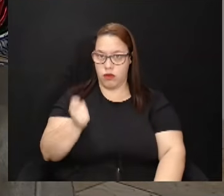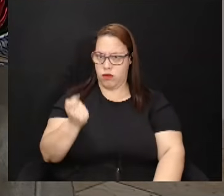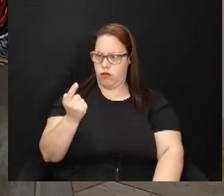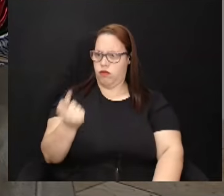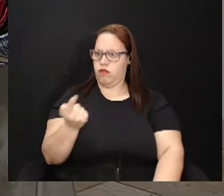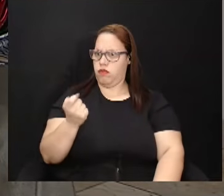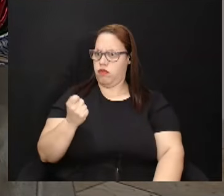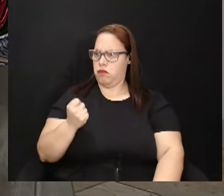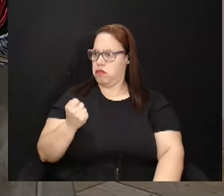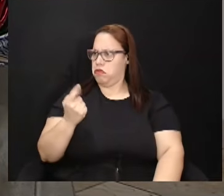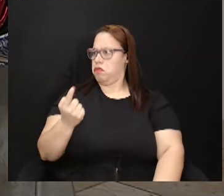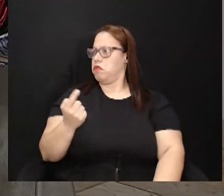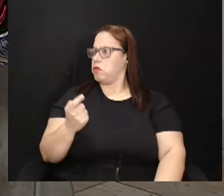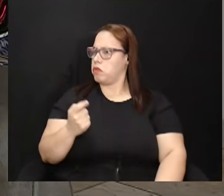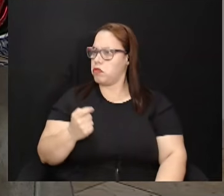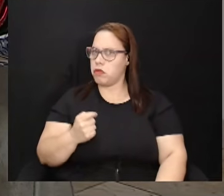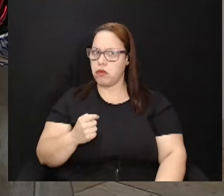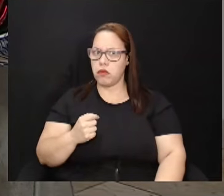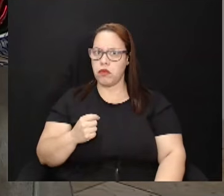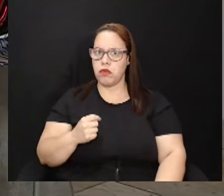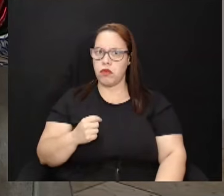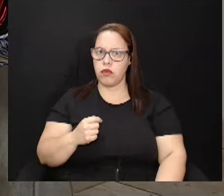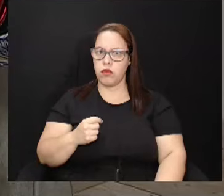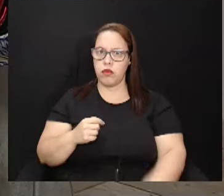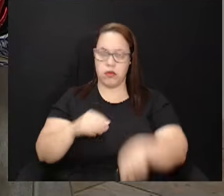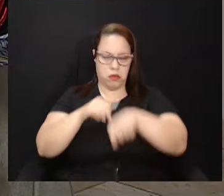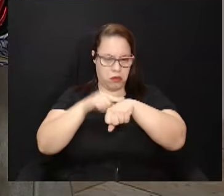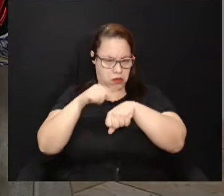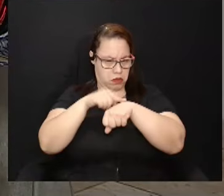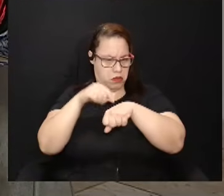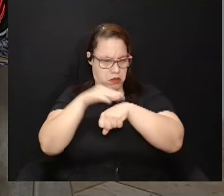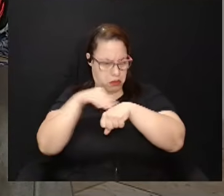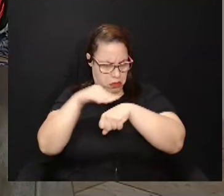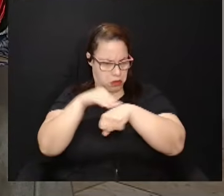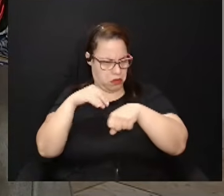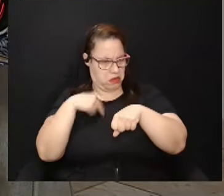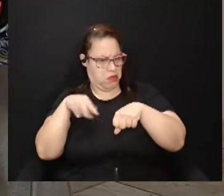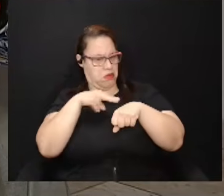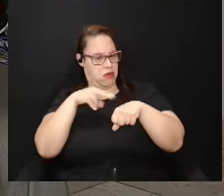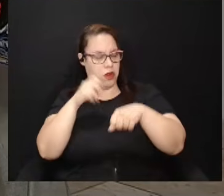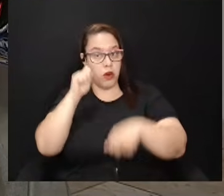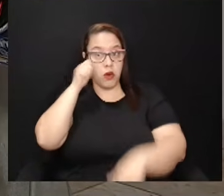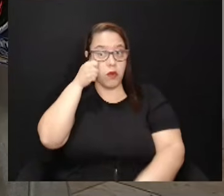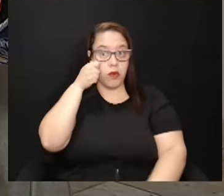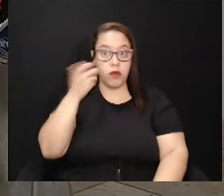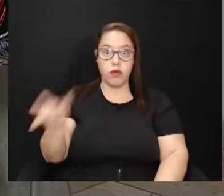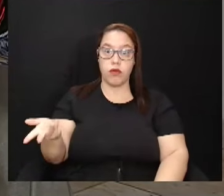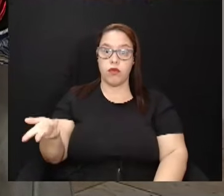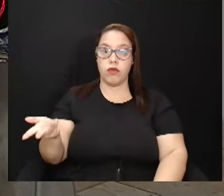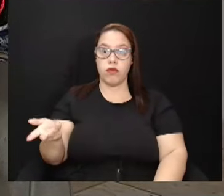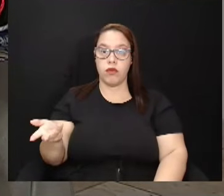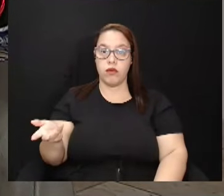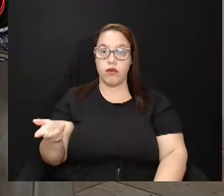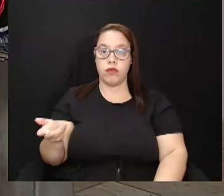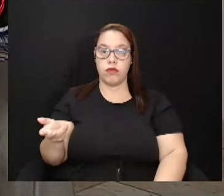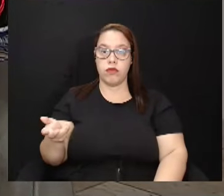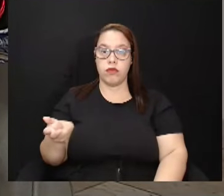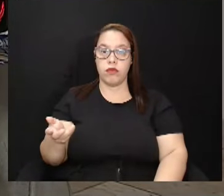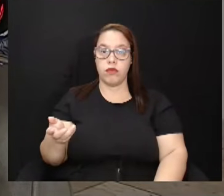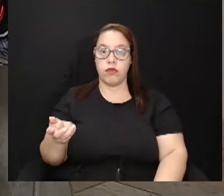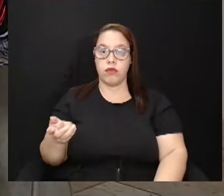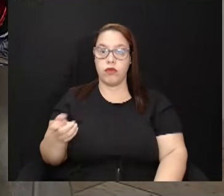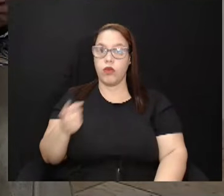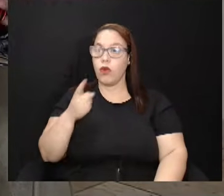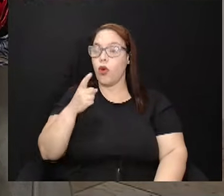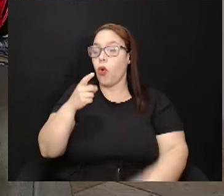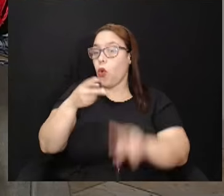a mão em mim por eu ser negro. Aí agora também, de repente, eu vi um curandeiro vermelho, índio, a